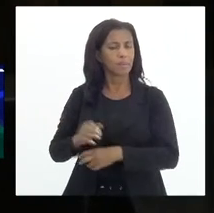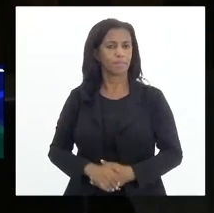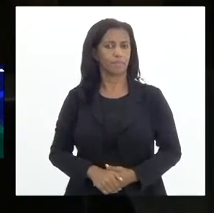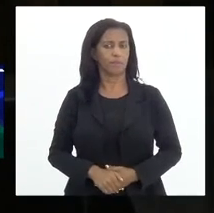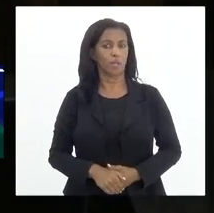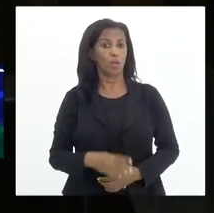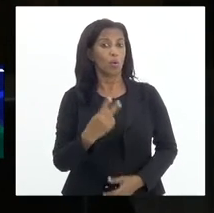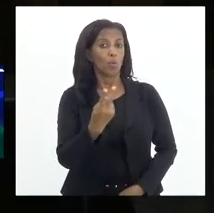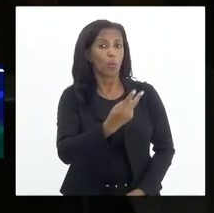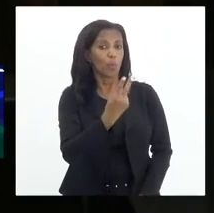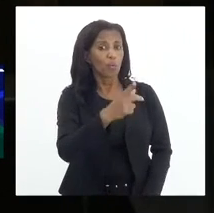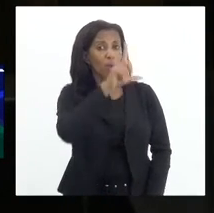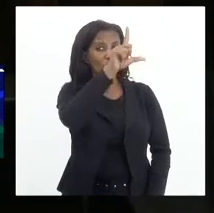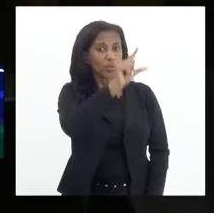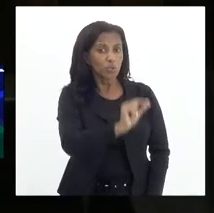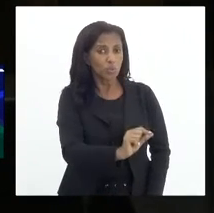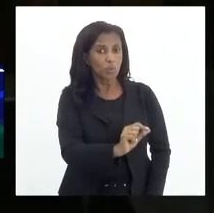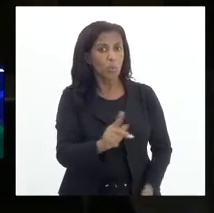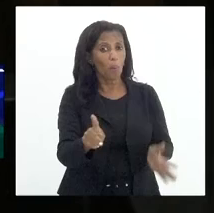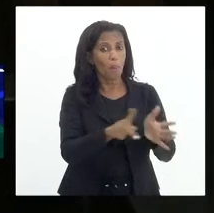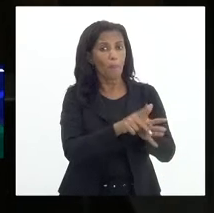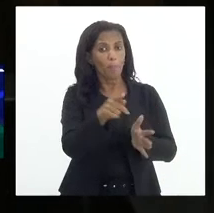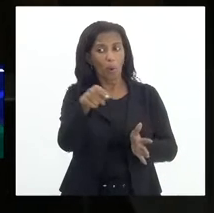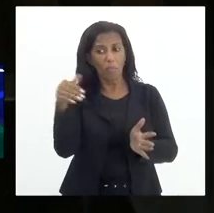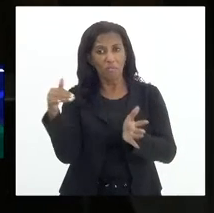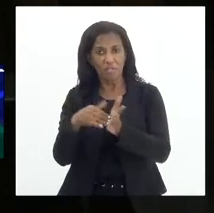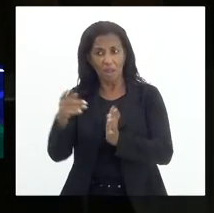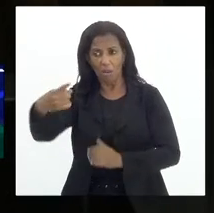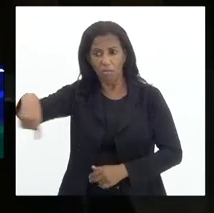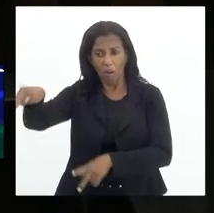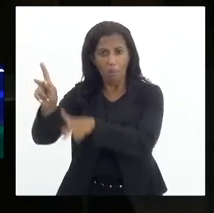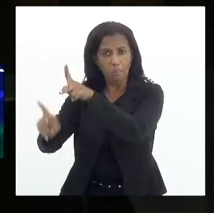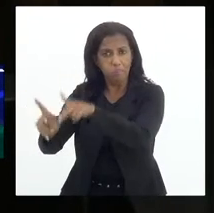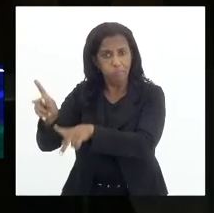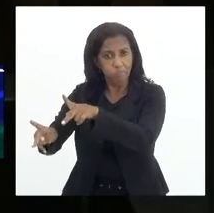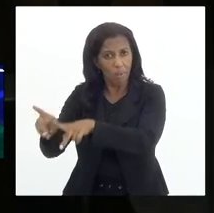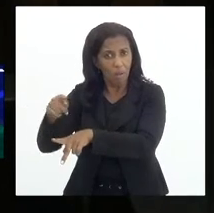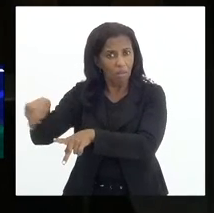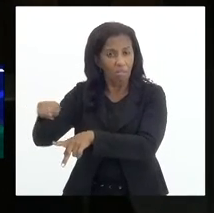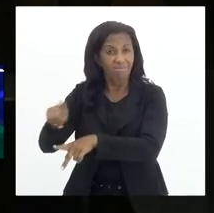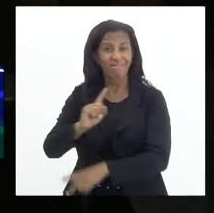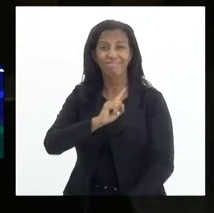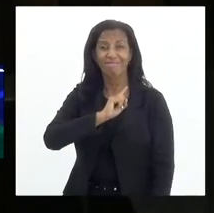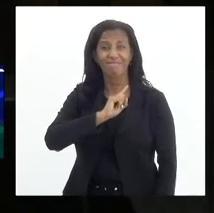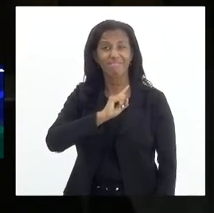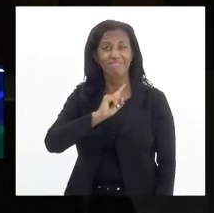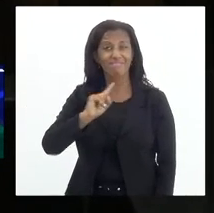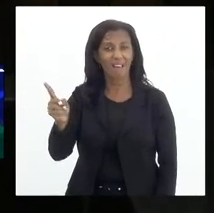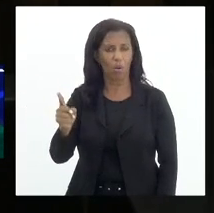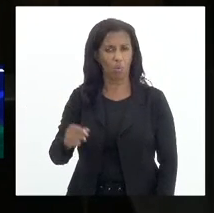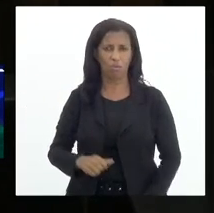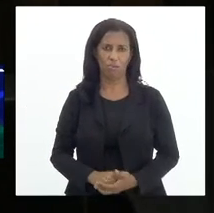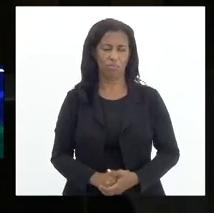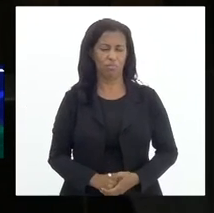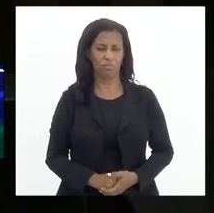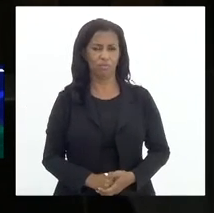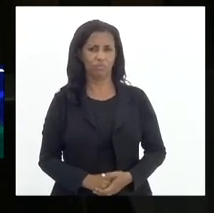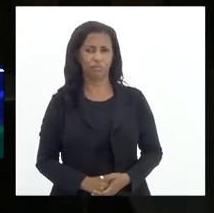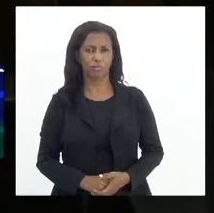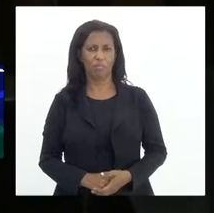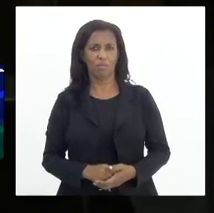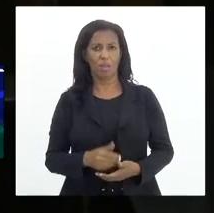produto diminuiu para o consumidor final. Não! Os intermediários